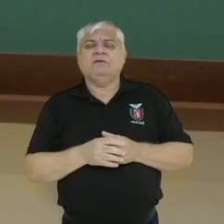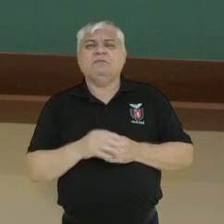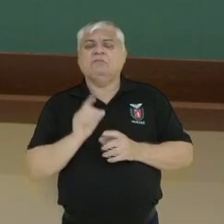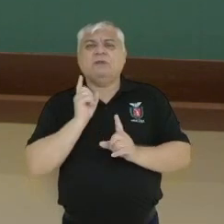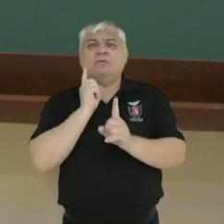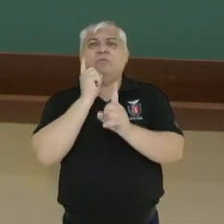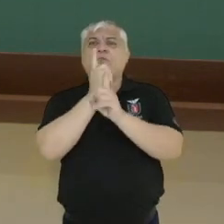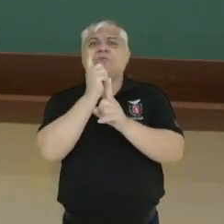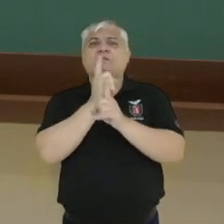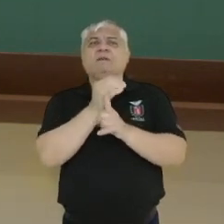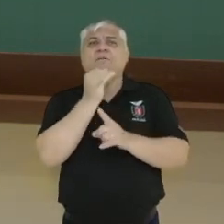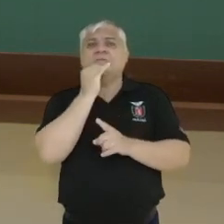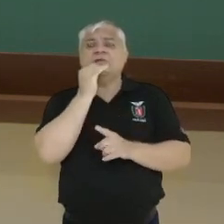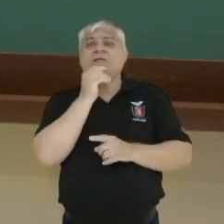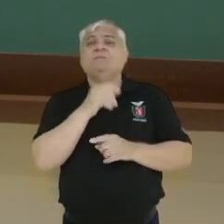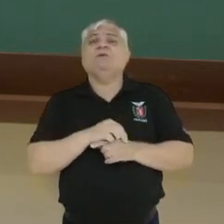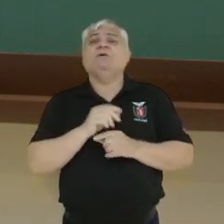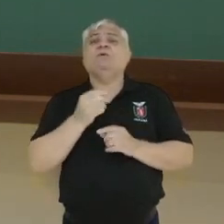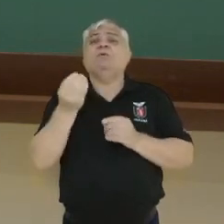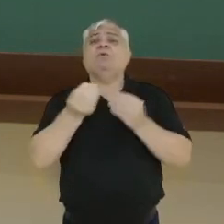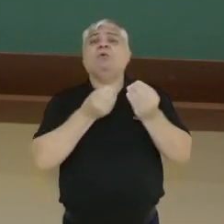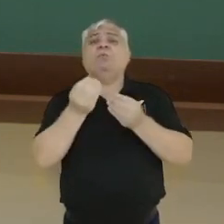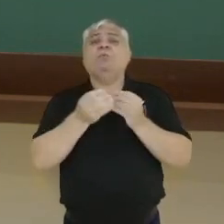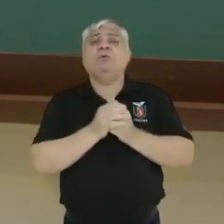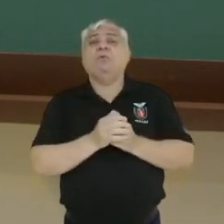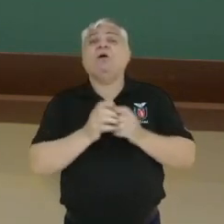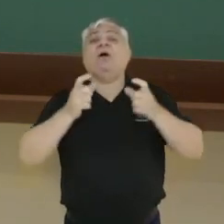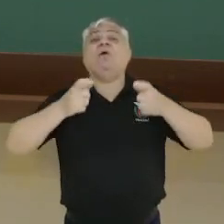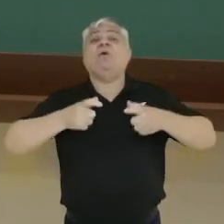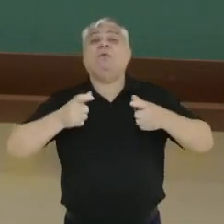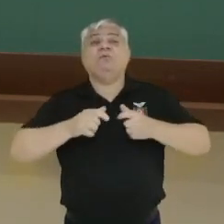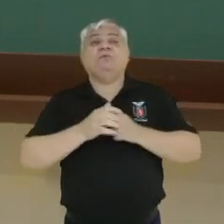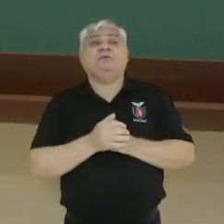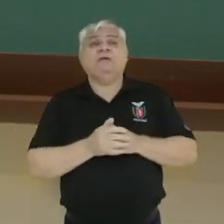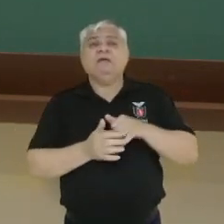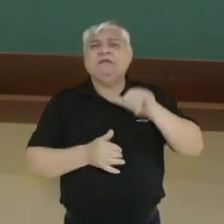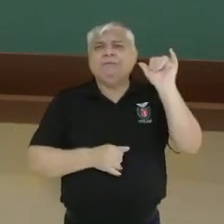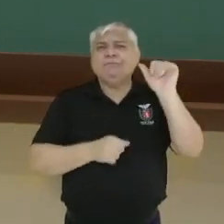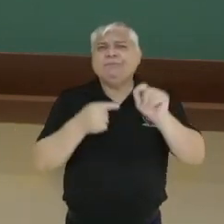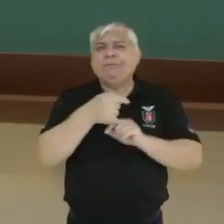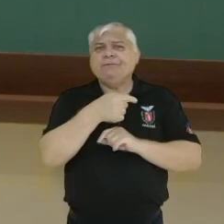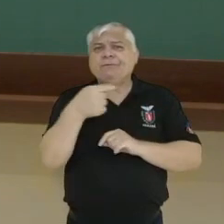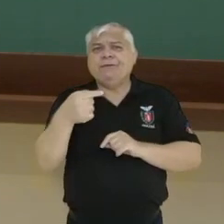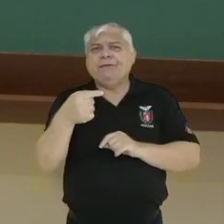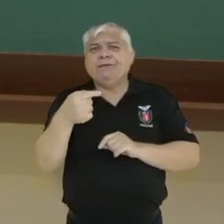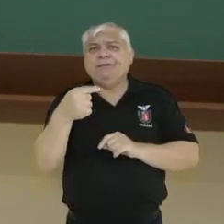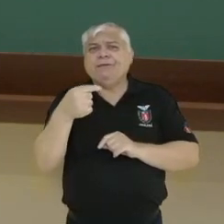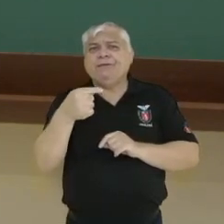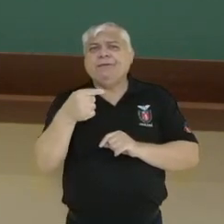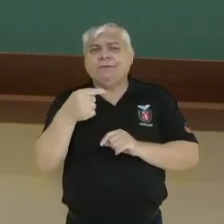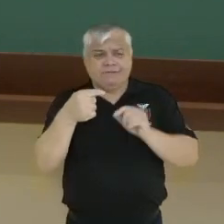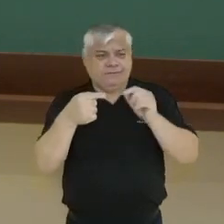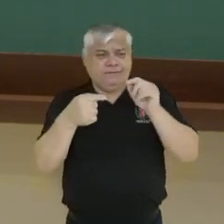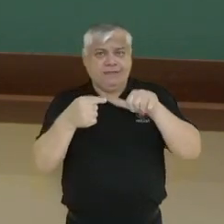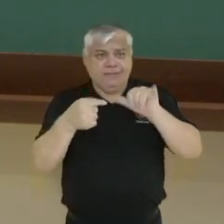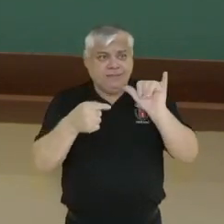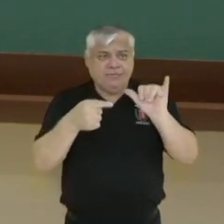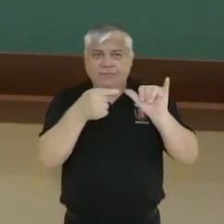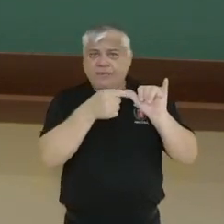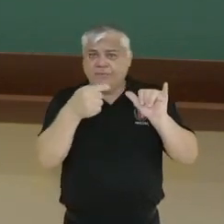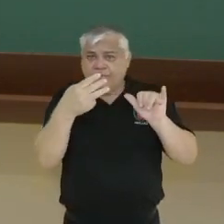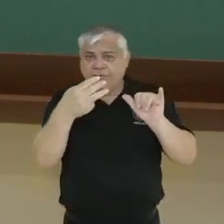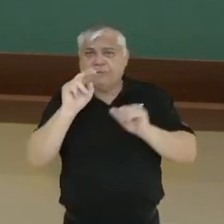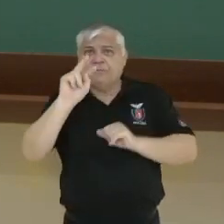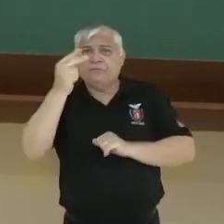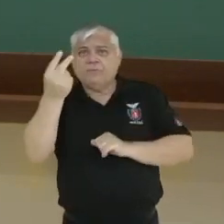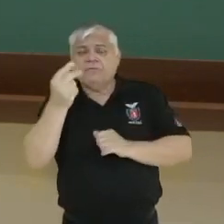a equação de circunferência, e sim o valor da ordenada. Pronto! Mas eu tendo a equação da circunferência e eu sei